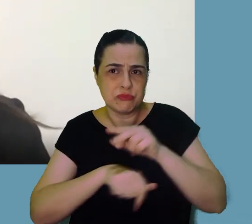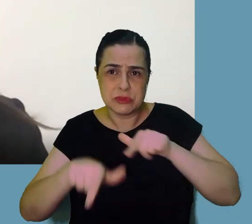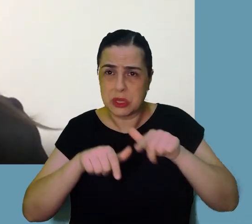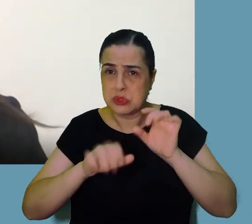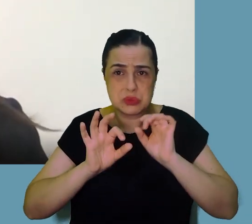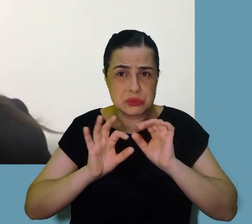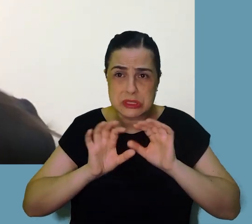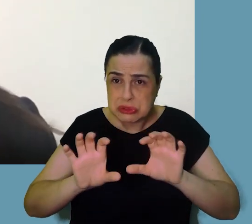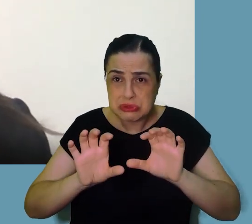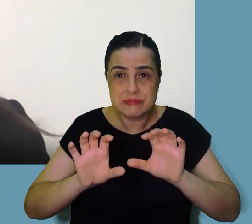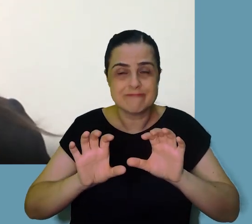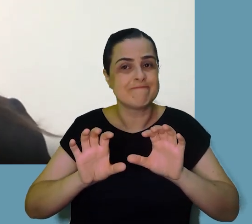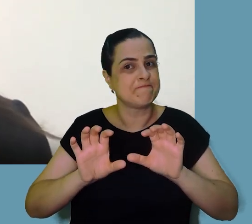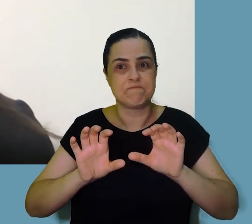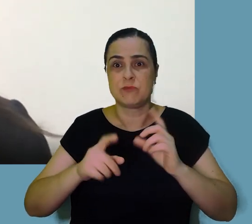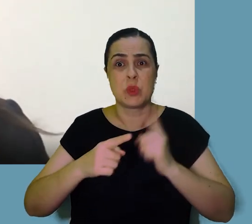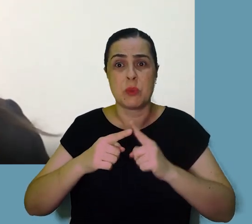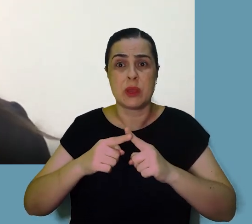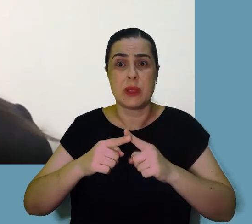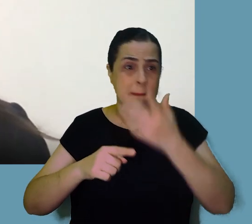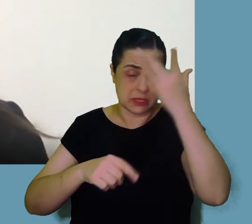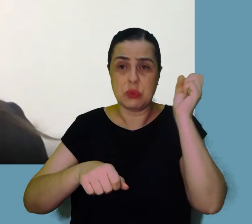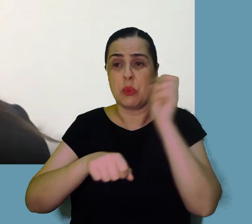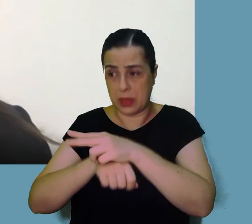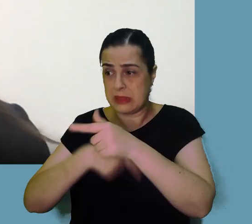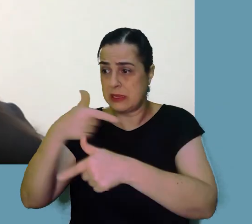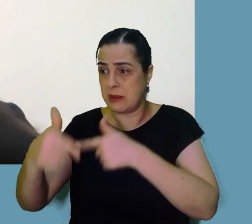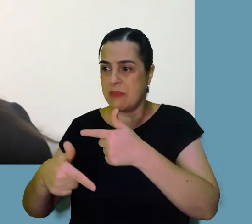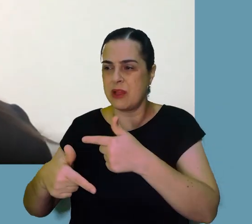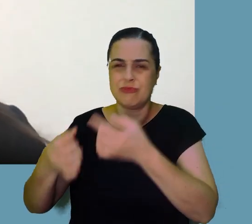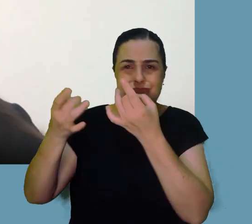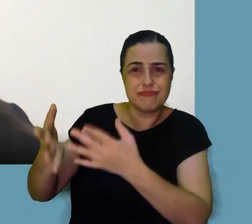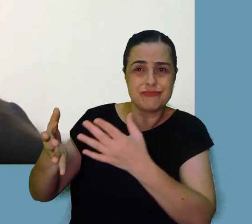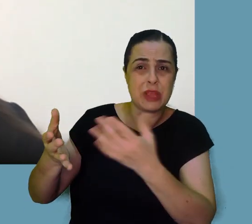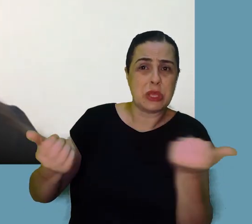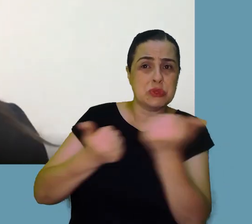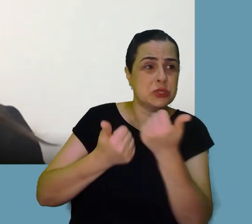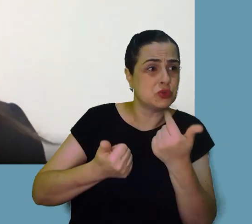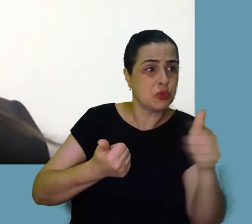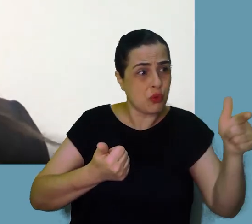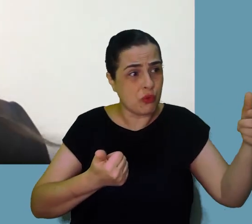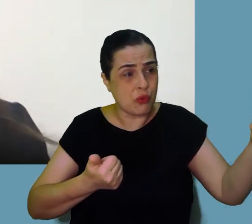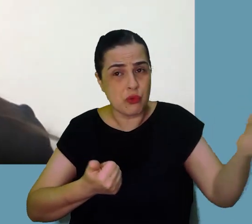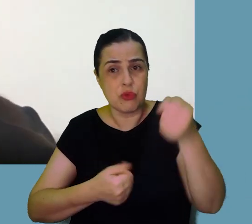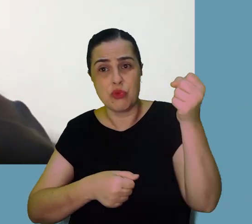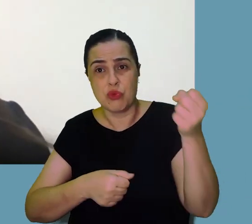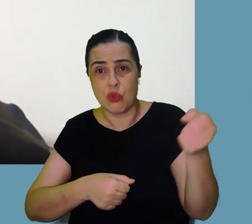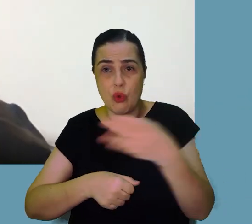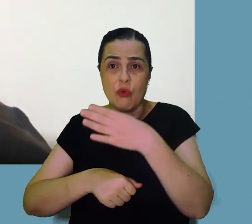vai tornar isso muito rotativo, porque você vai sempre atender essa cota, essa lei, né, que